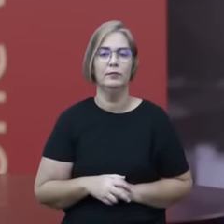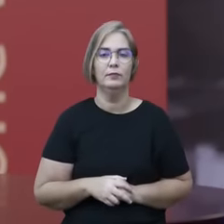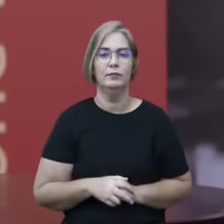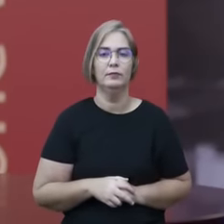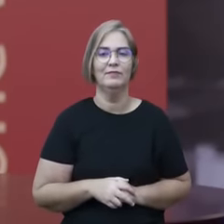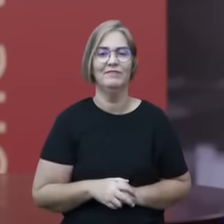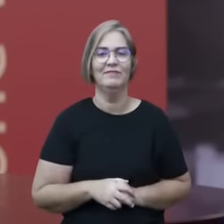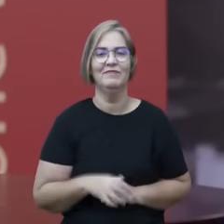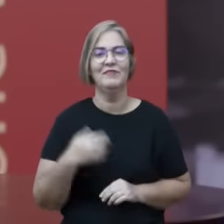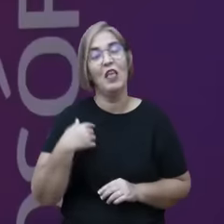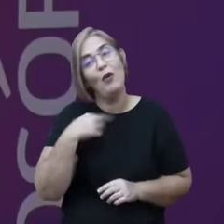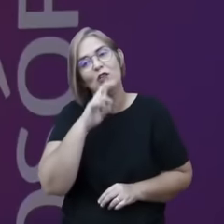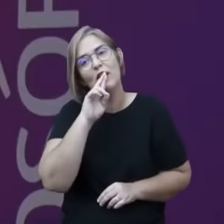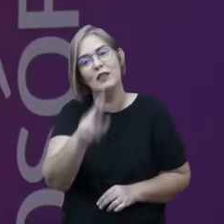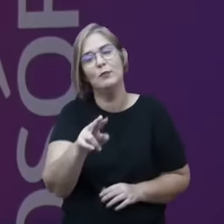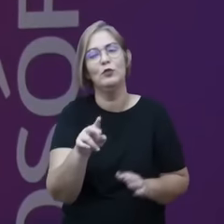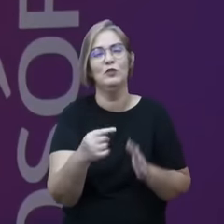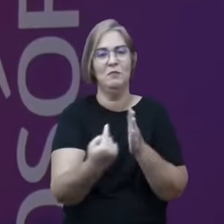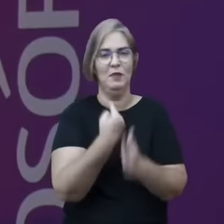a parte pergunta.